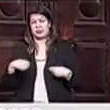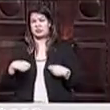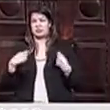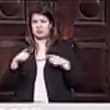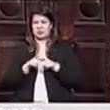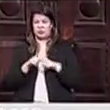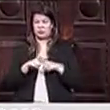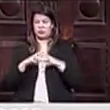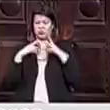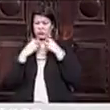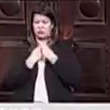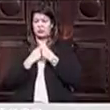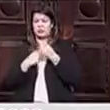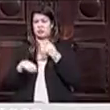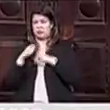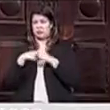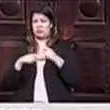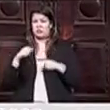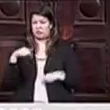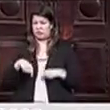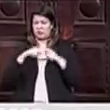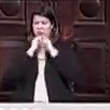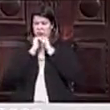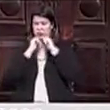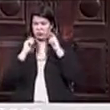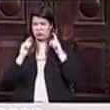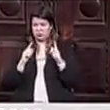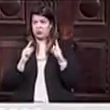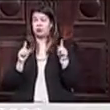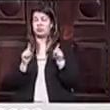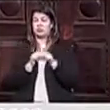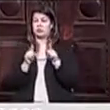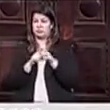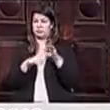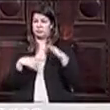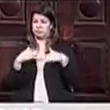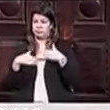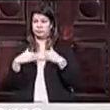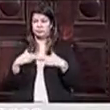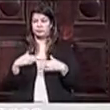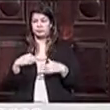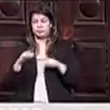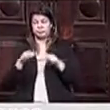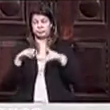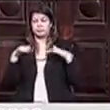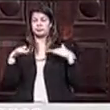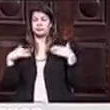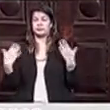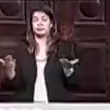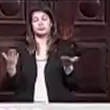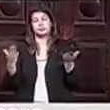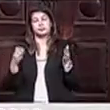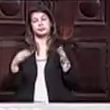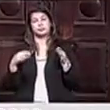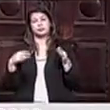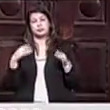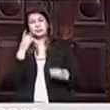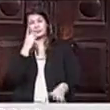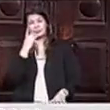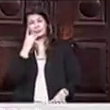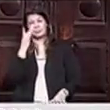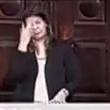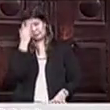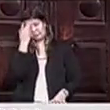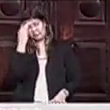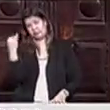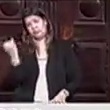apreciadas pela Comissão de Orçamento dessa Casa e, posteriormente, por esse plenário. Por isso, senhoras e senhores deputados, amanhã um